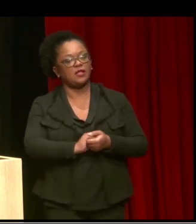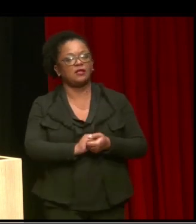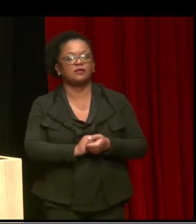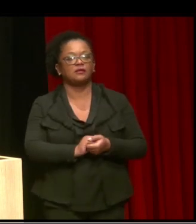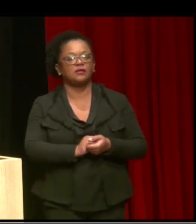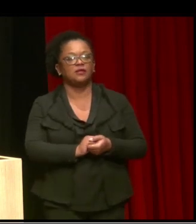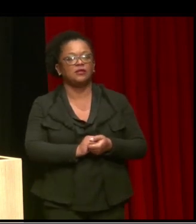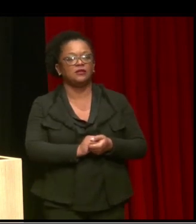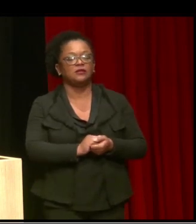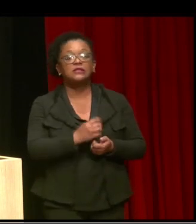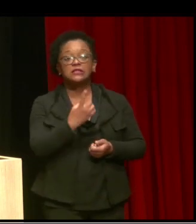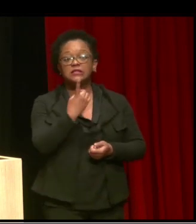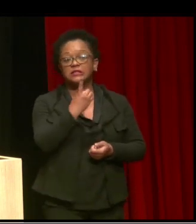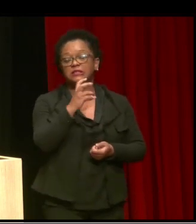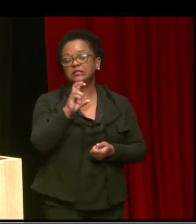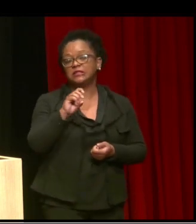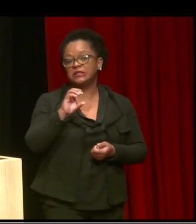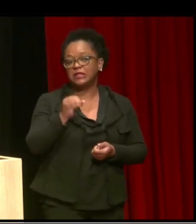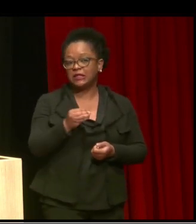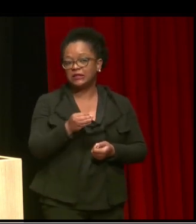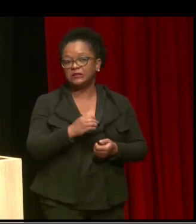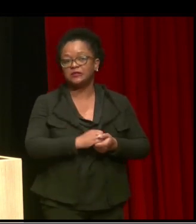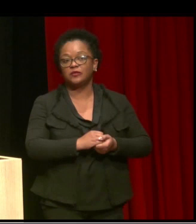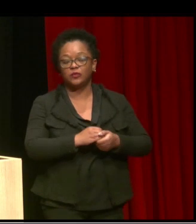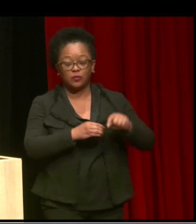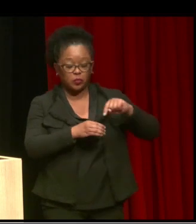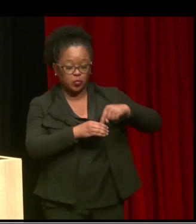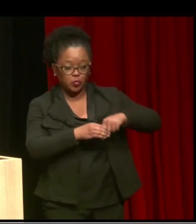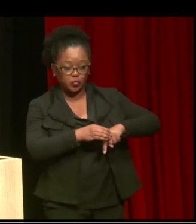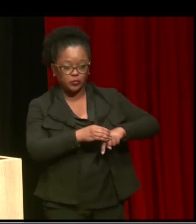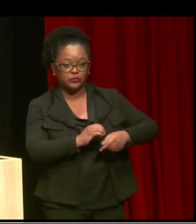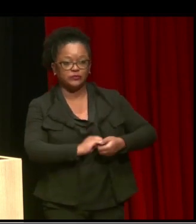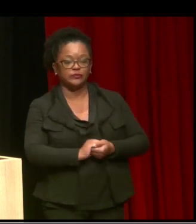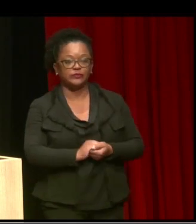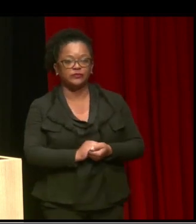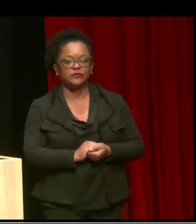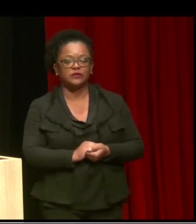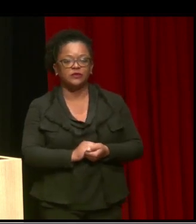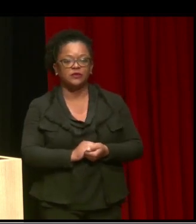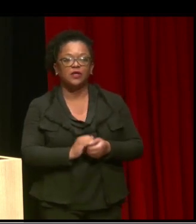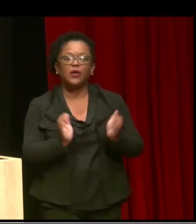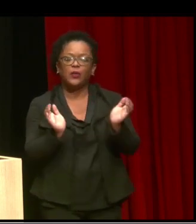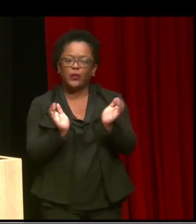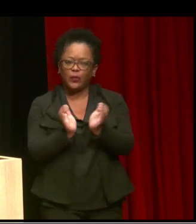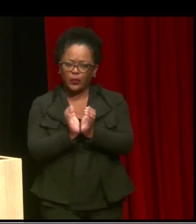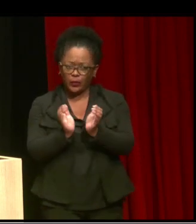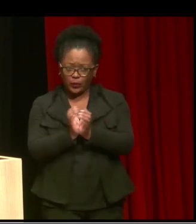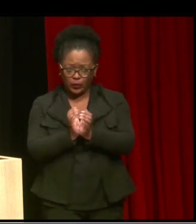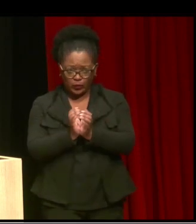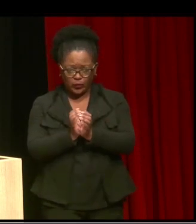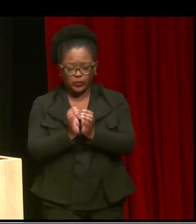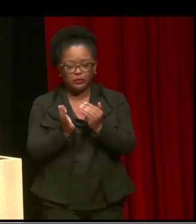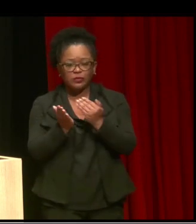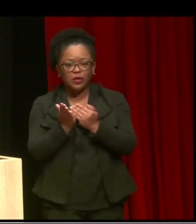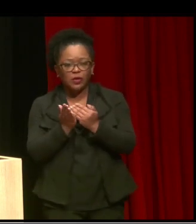150 buraco aberto. Tá, paga. Aí veio a outra equipe, botou os postes